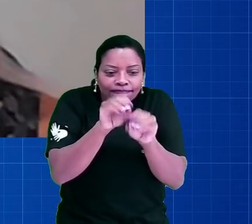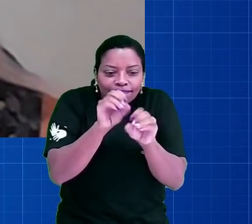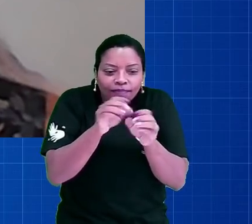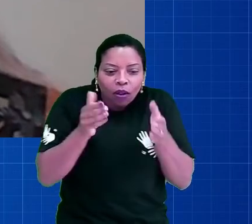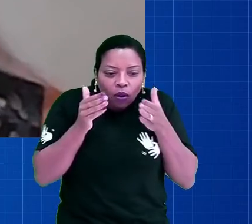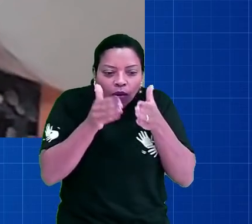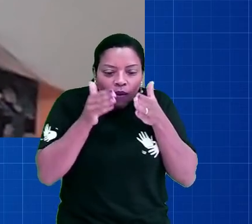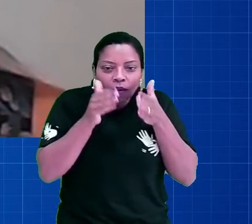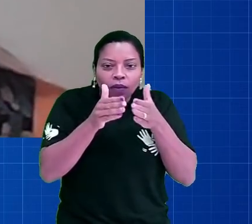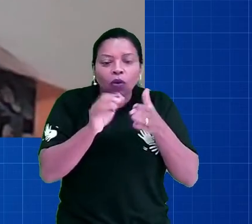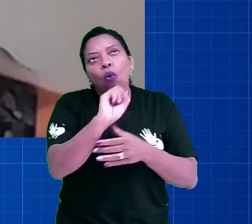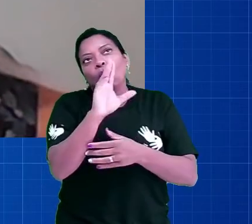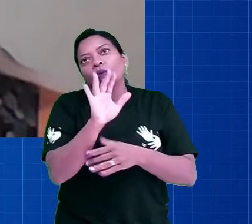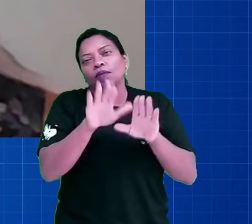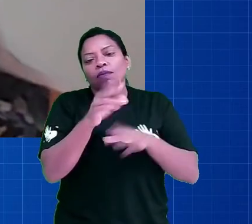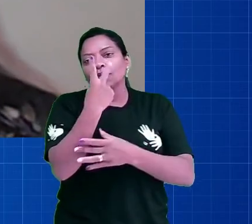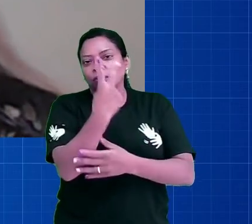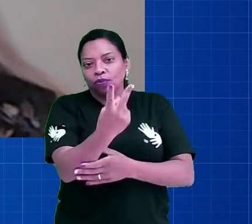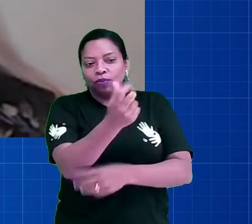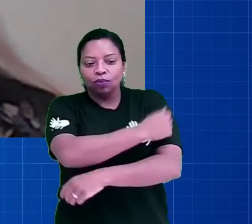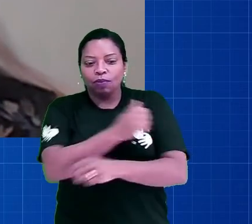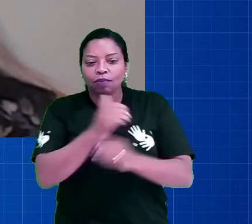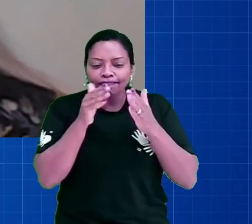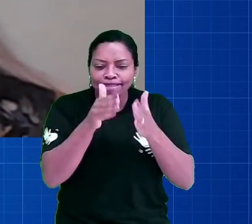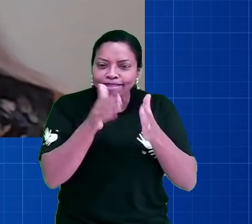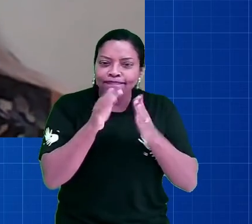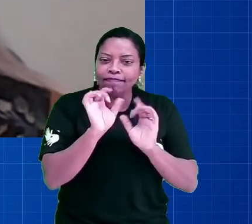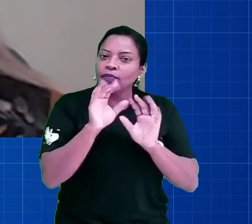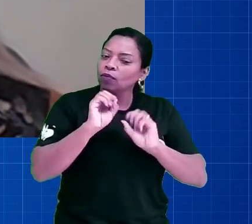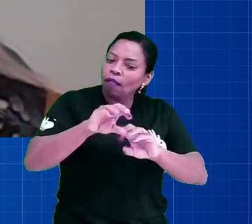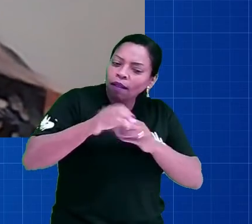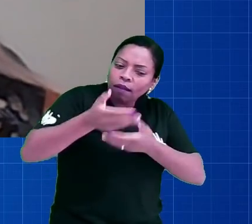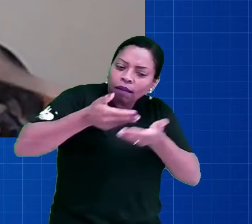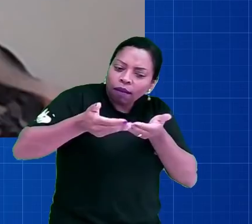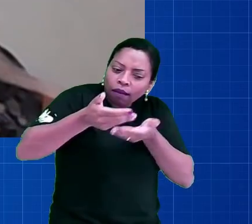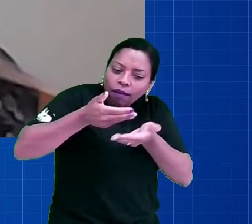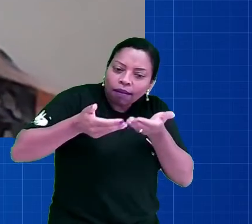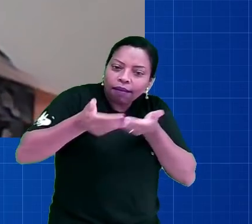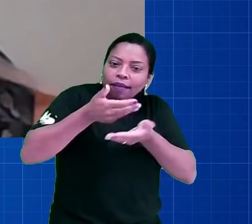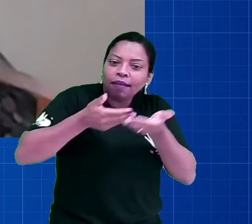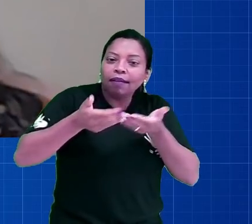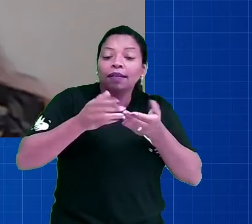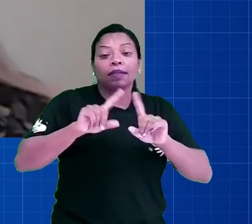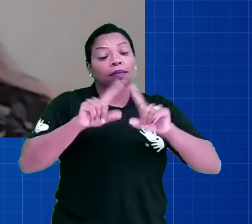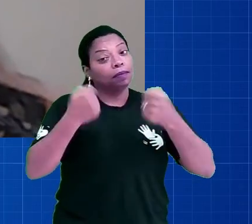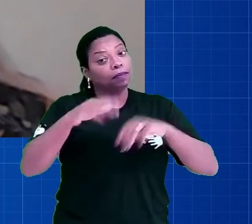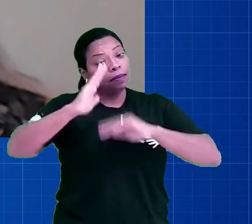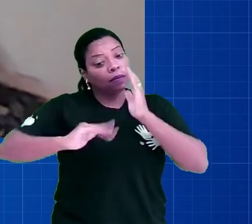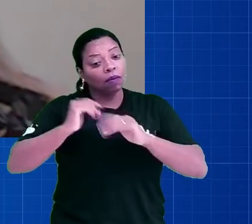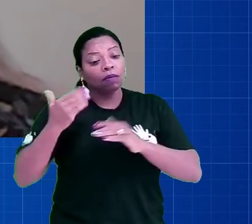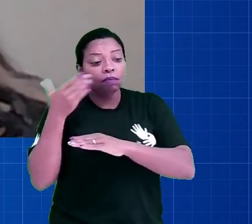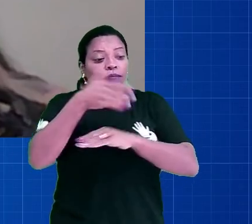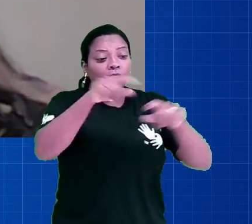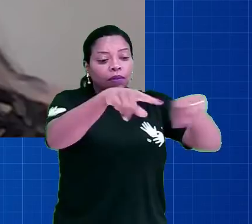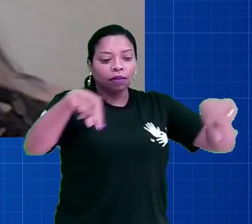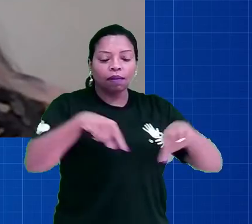2 estudantes que são o público-alvo da educação especial, mas sim como um profissional que está ali na sala para apoiar o processo